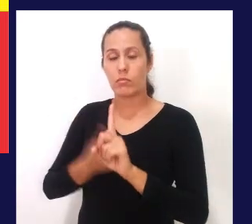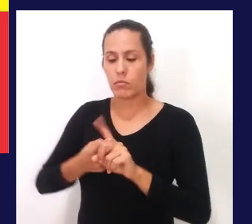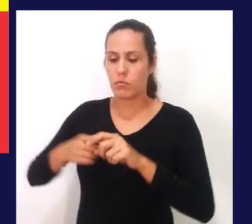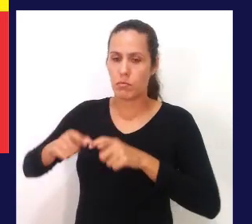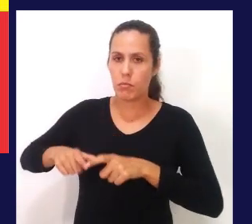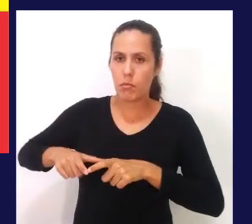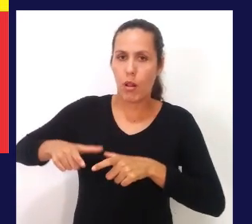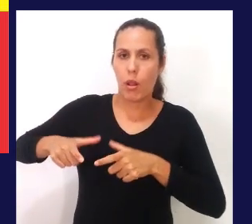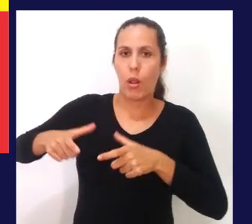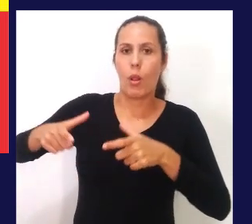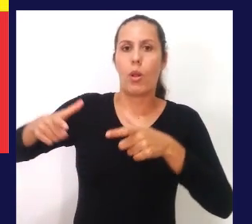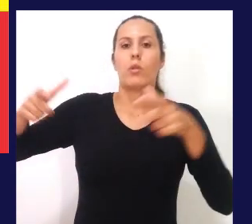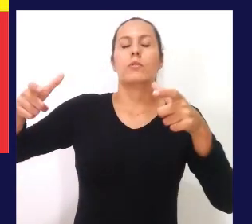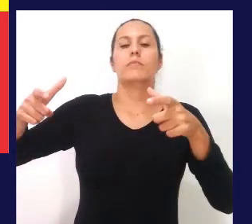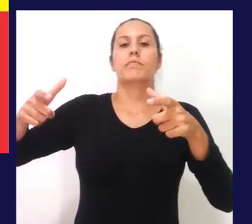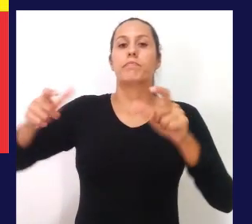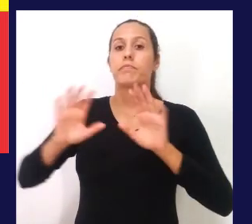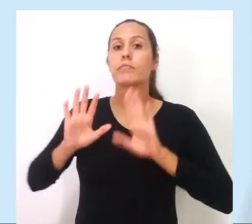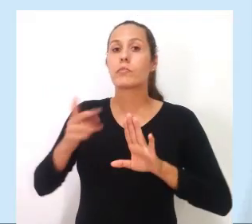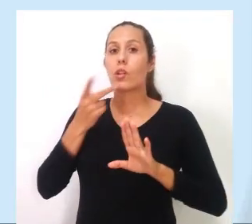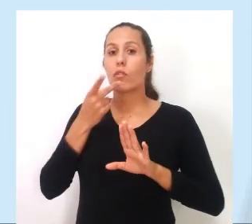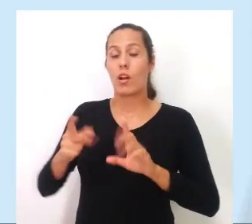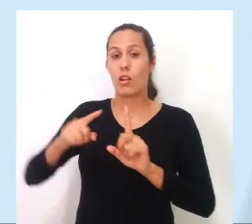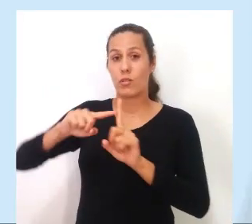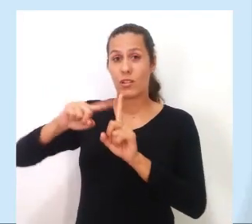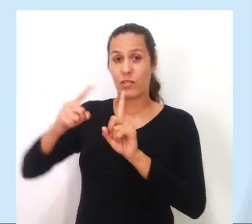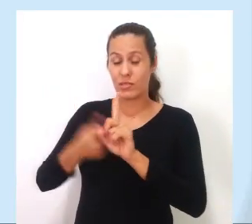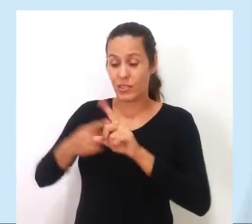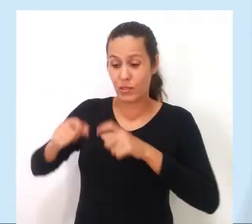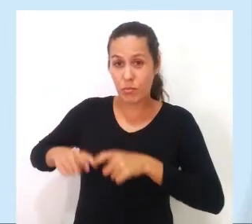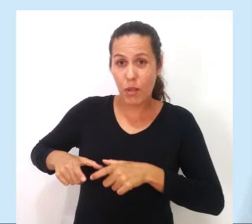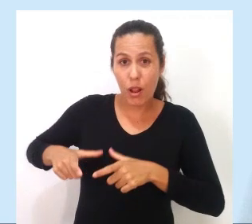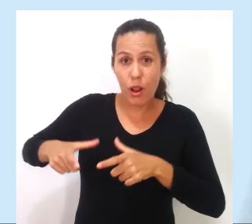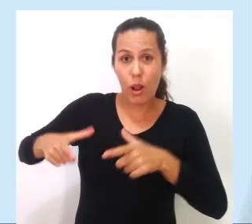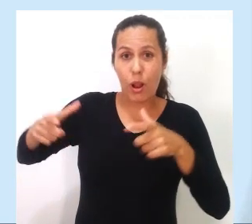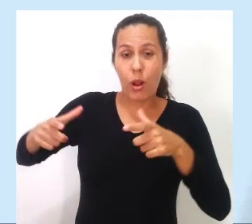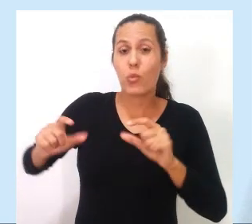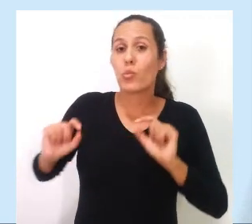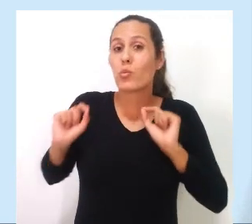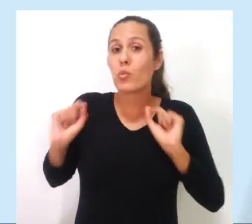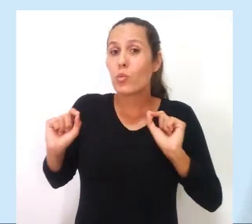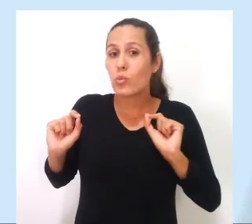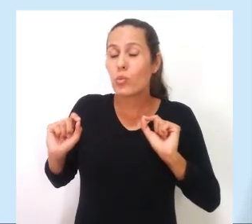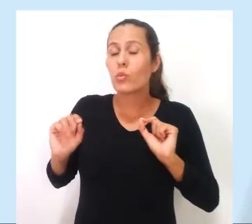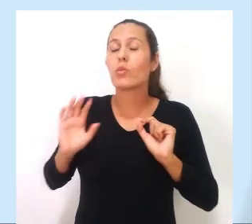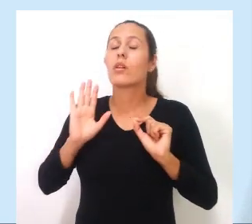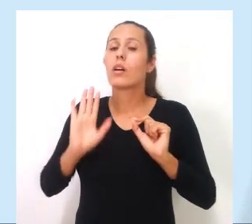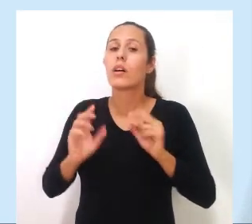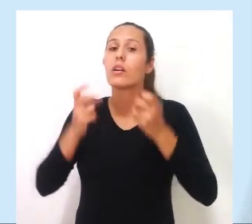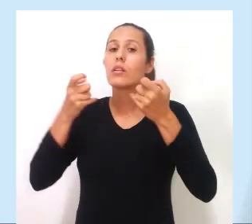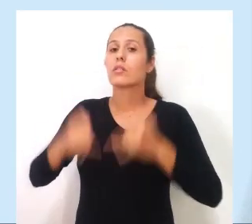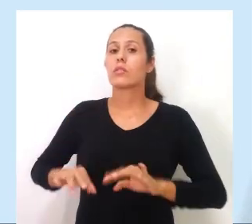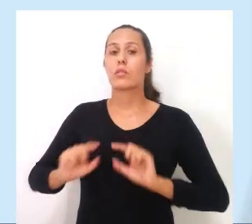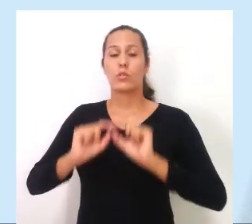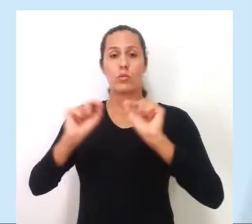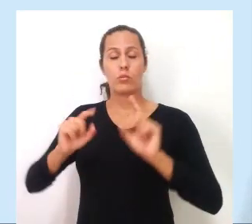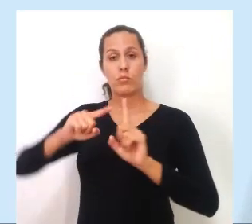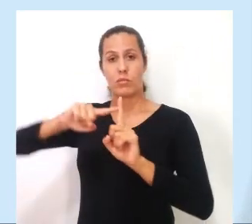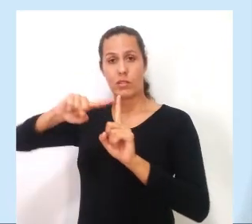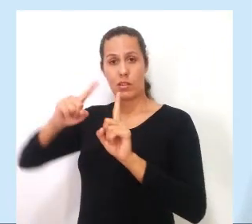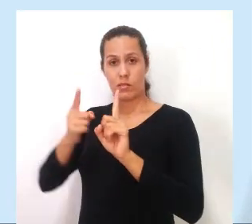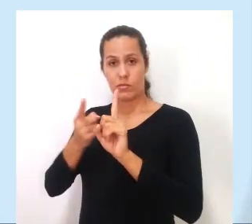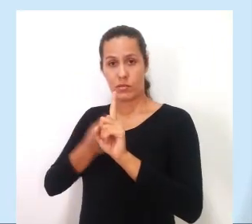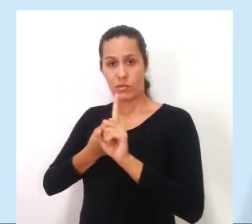de gravidez que são precoces. Quando eu falo de altos índices de gravidez precoce, vai ser